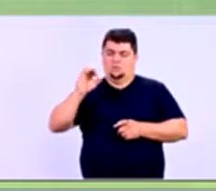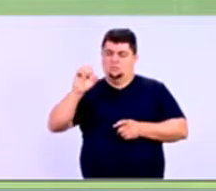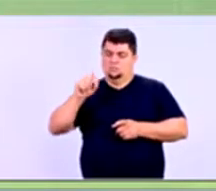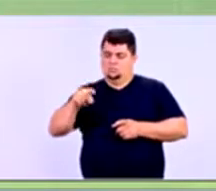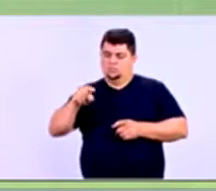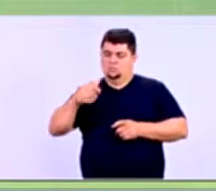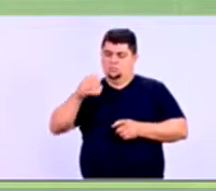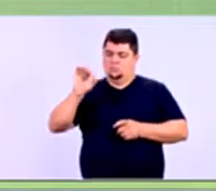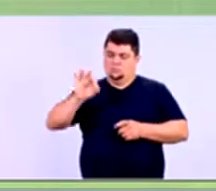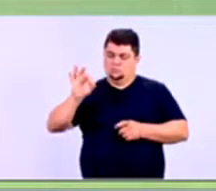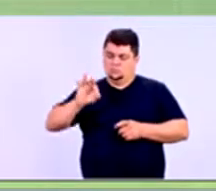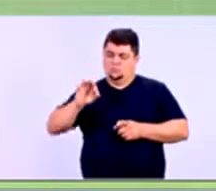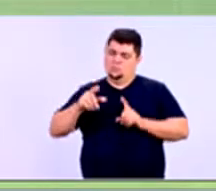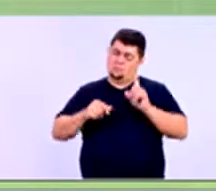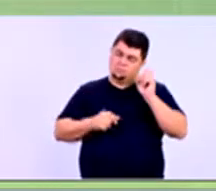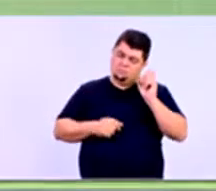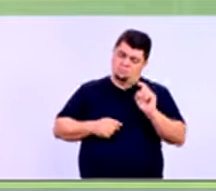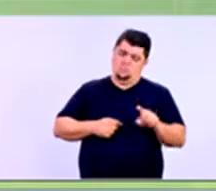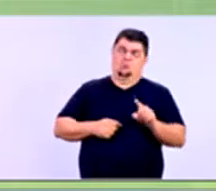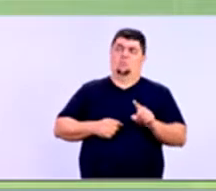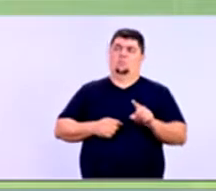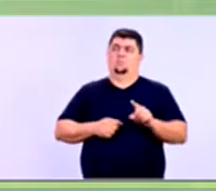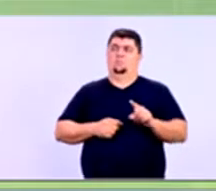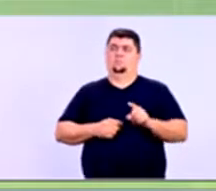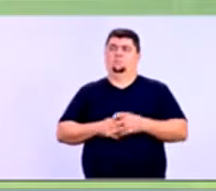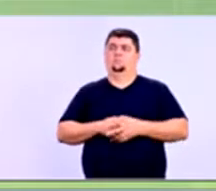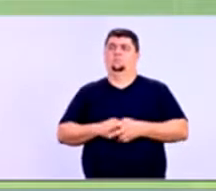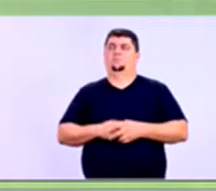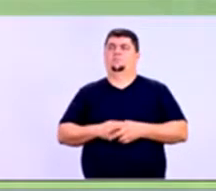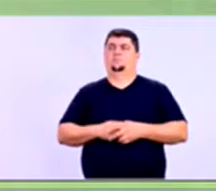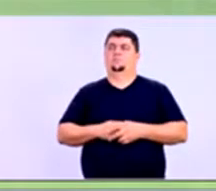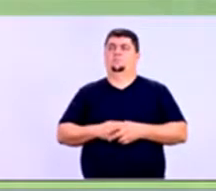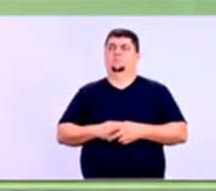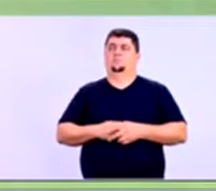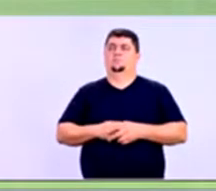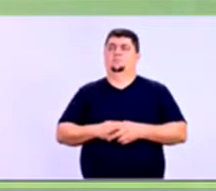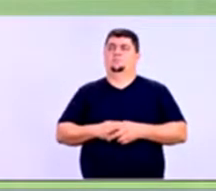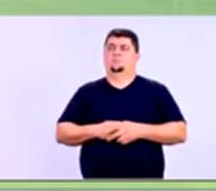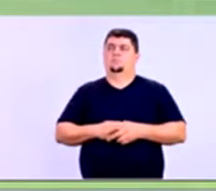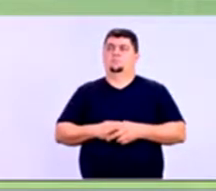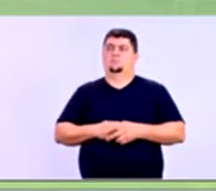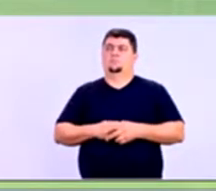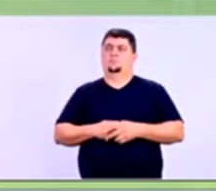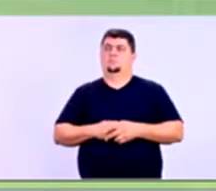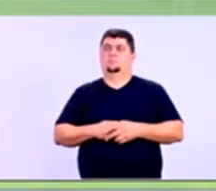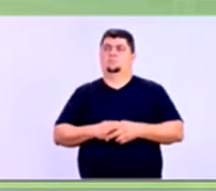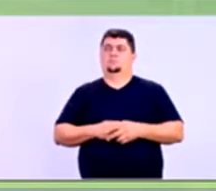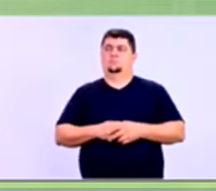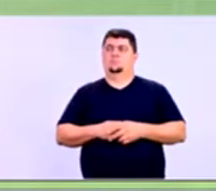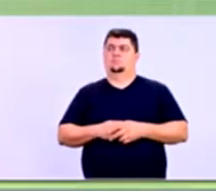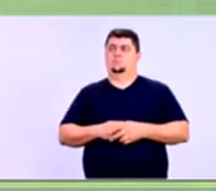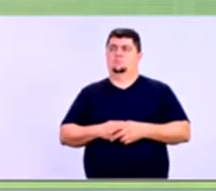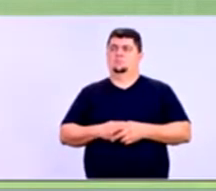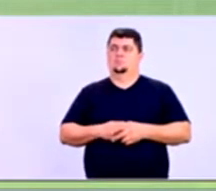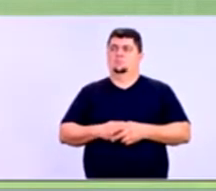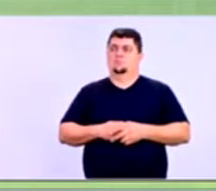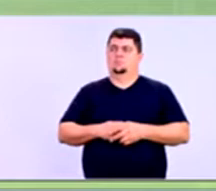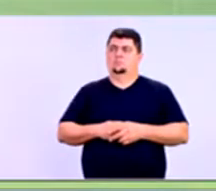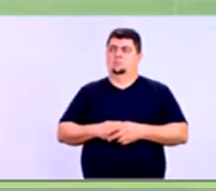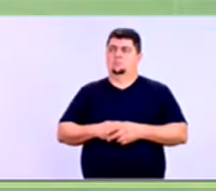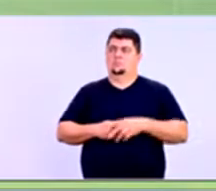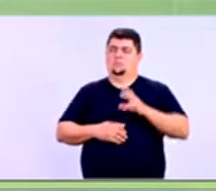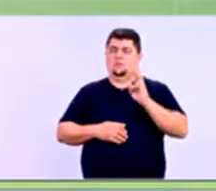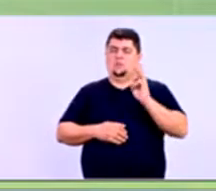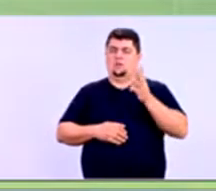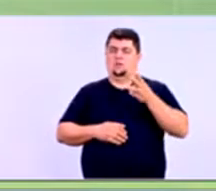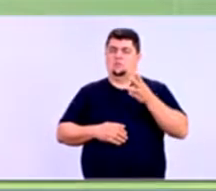10% em cima de 1.000 vai dar R$1.000. Se eu estou pagando numa parcela